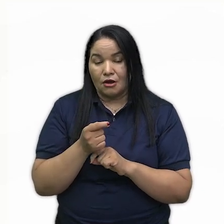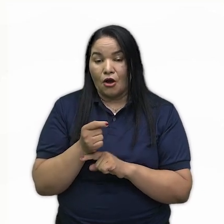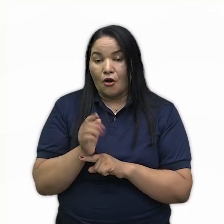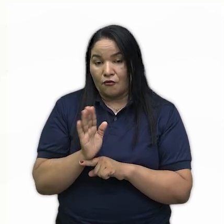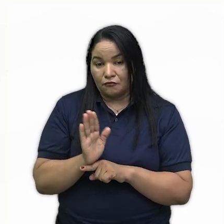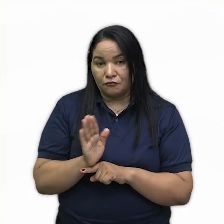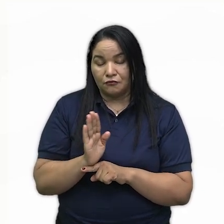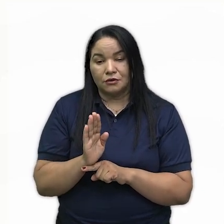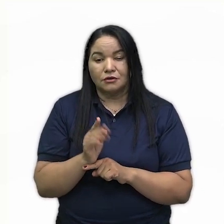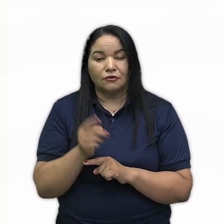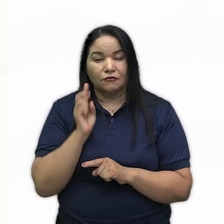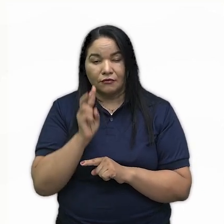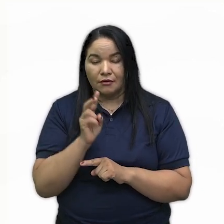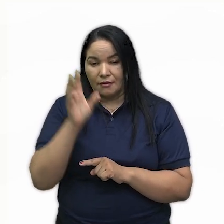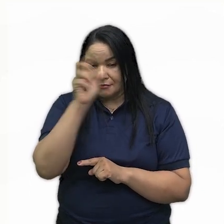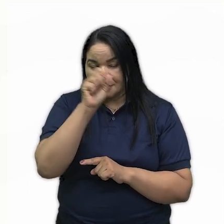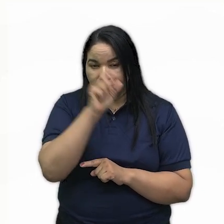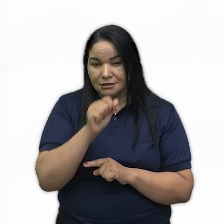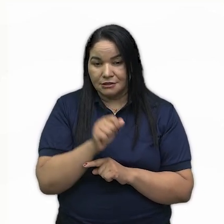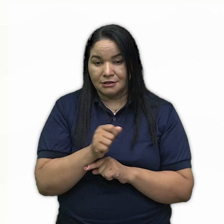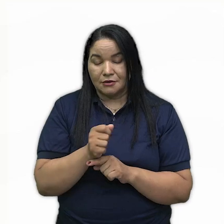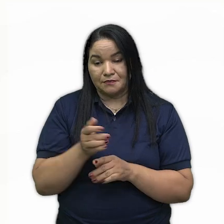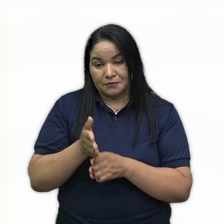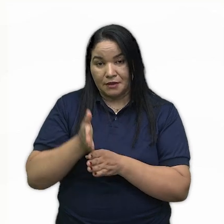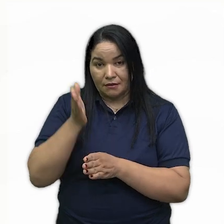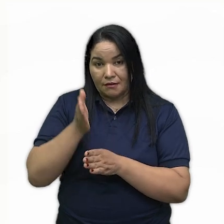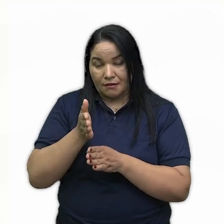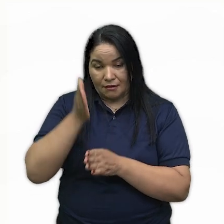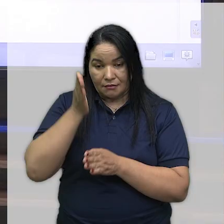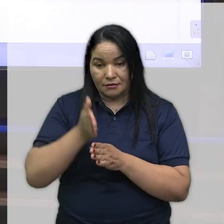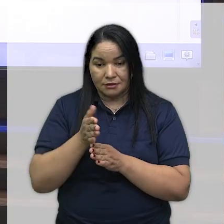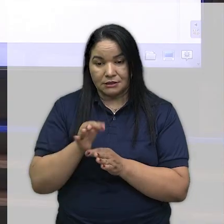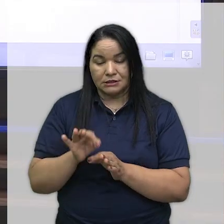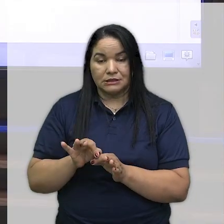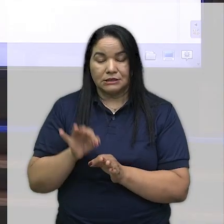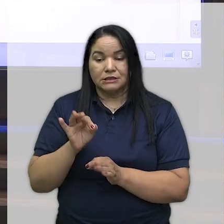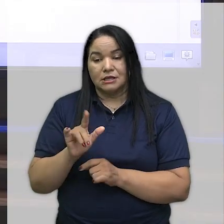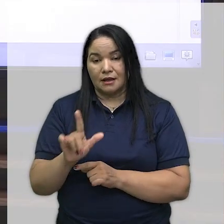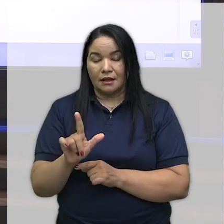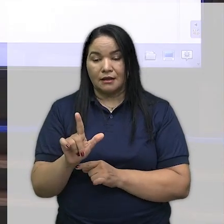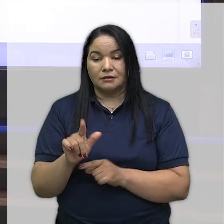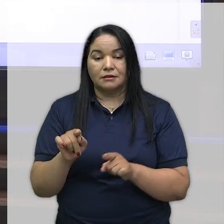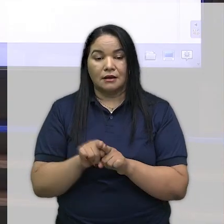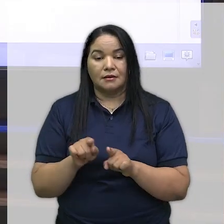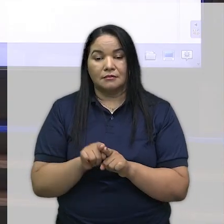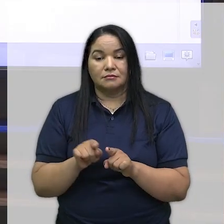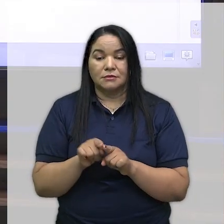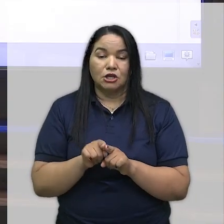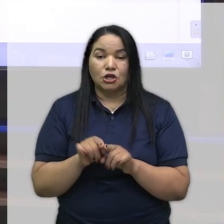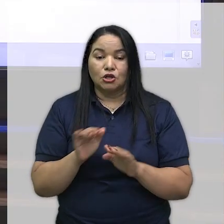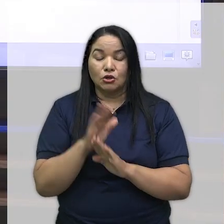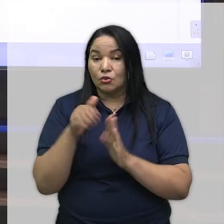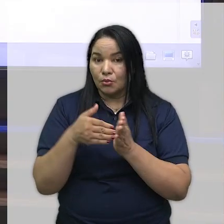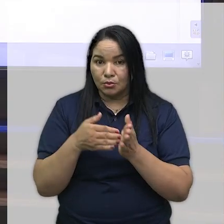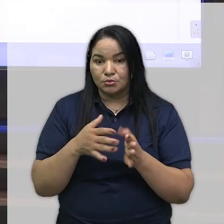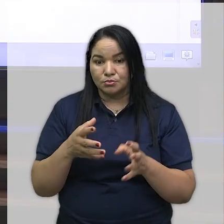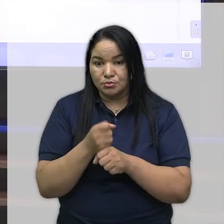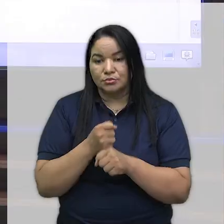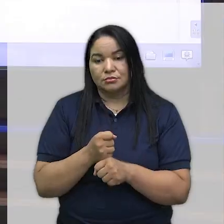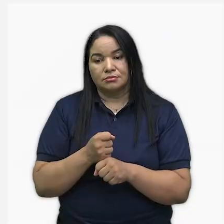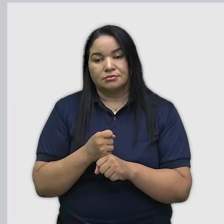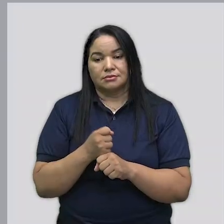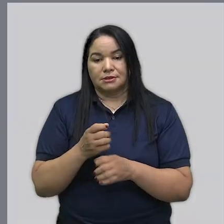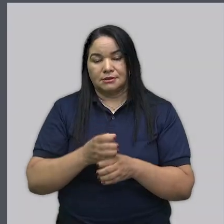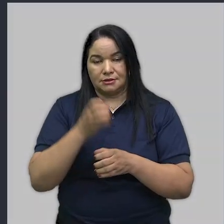área lateral, tá? E a área total do cilindro. Vamos lá.